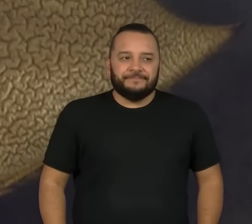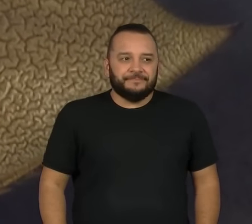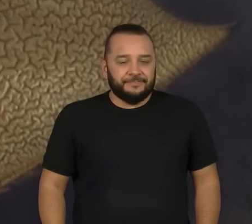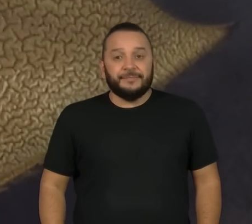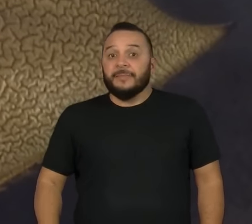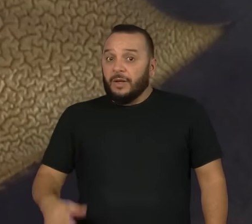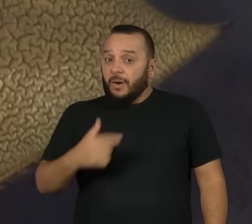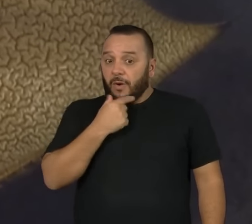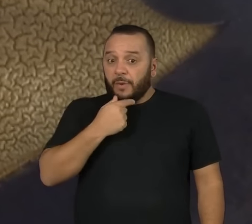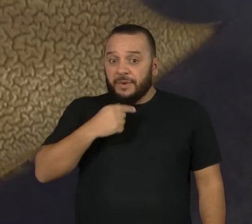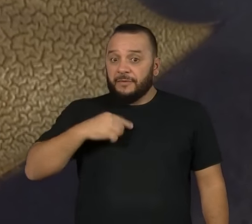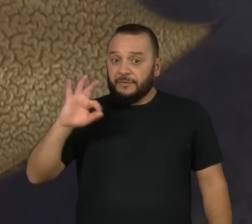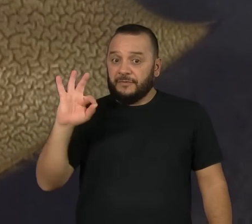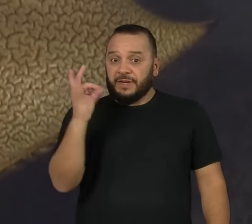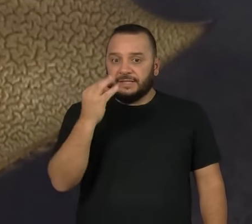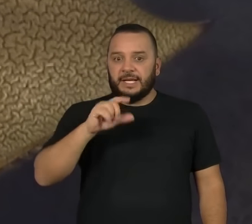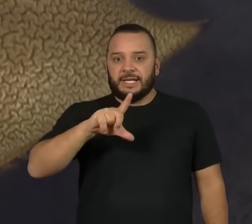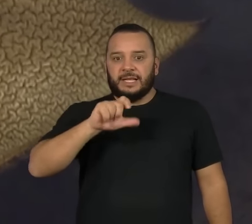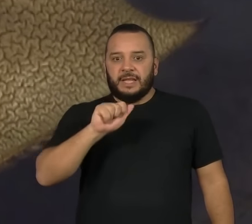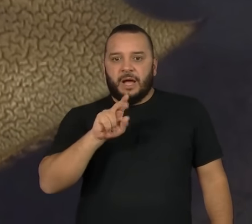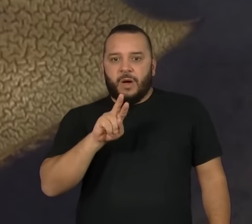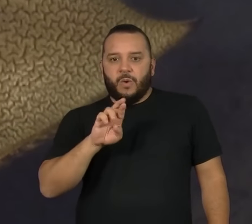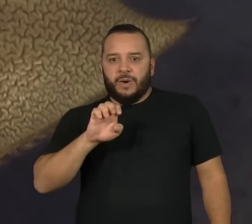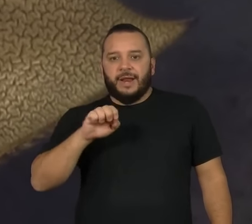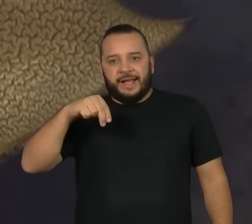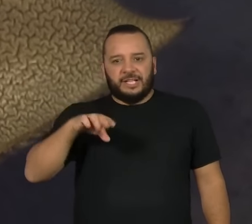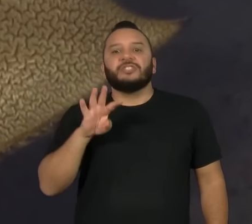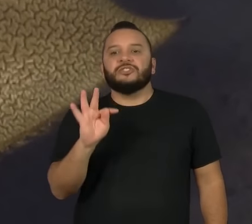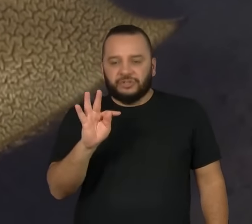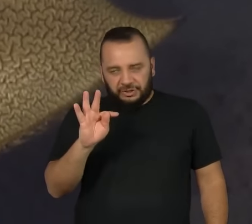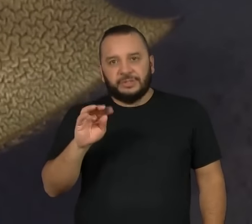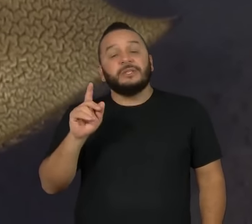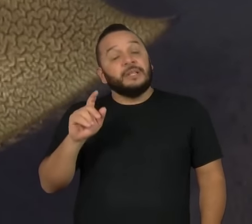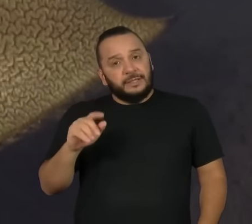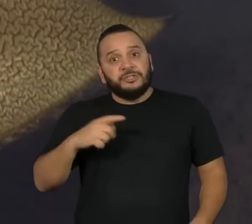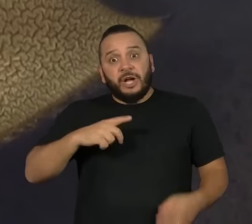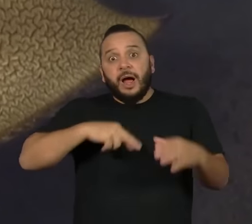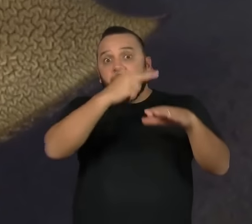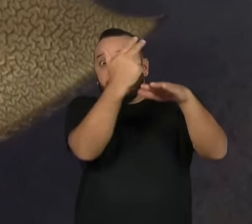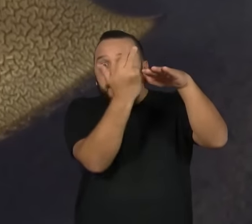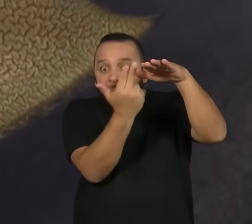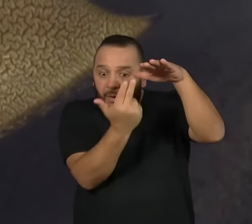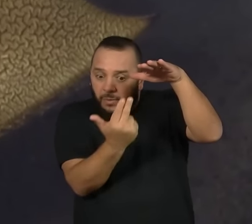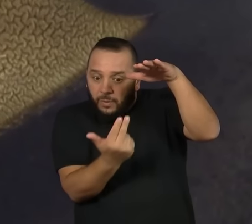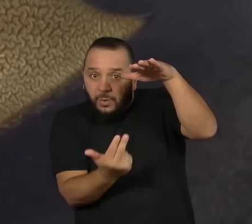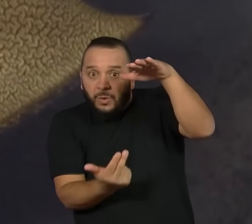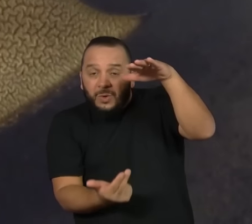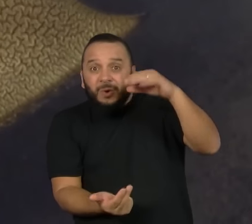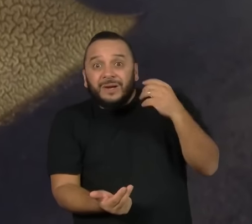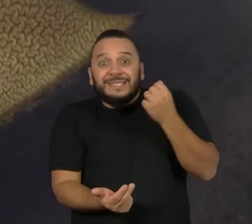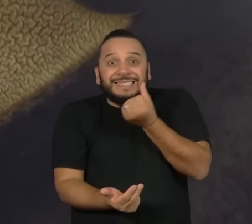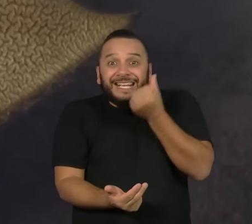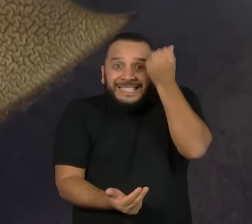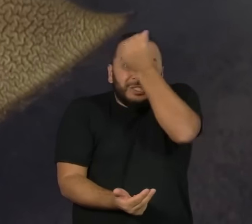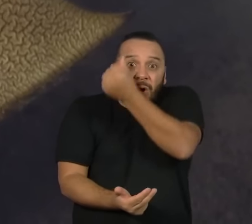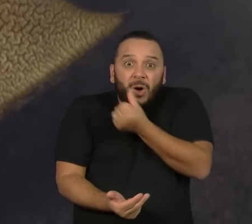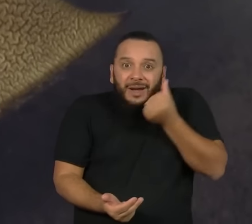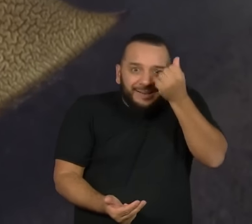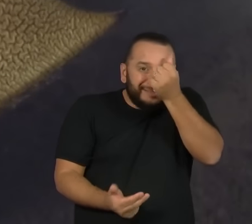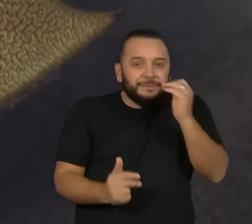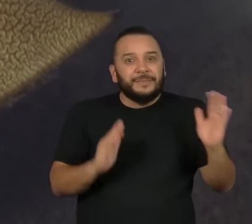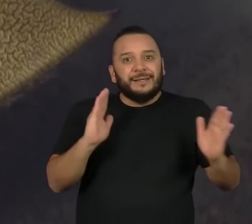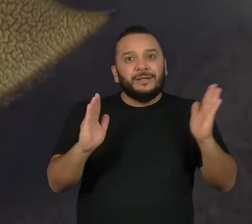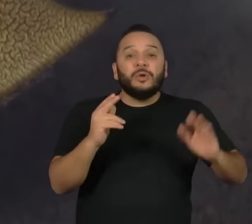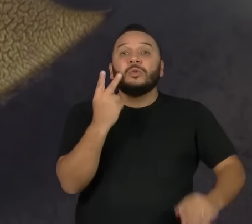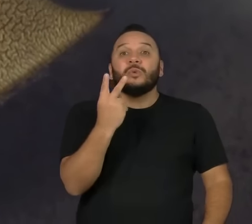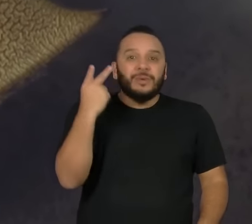Já o francês Laurent Balestat, biólogo marinho, mergulhou mais de 6 horas por noite, por 2 semanas, numa ilha